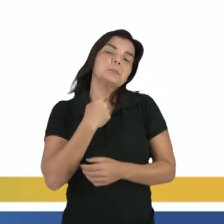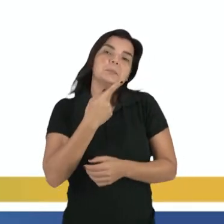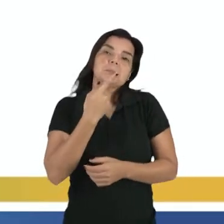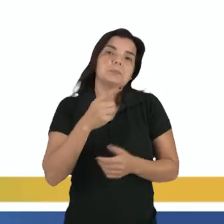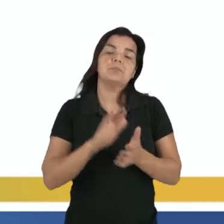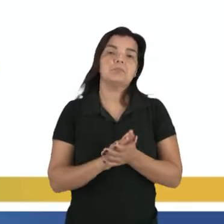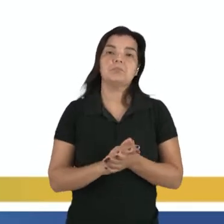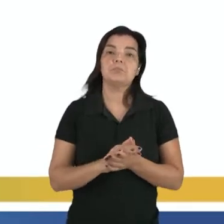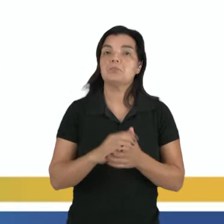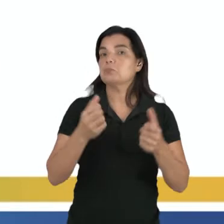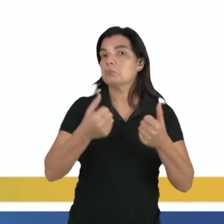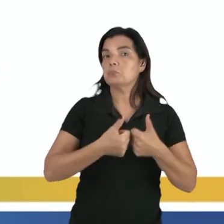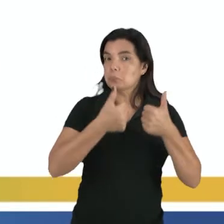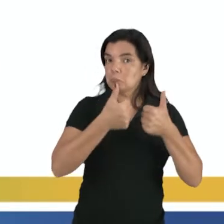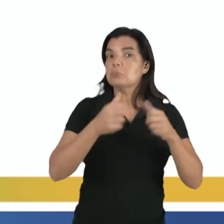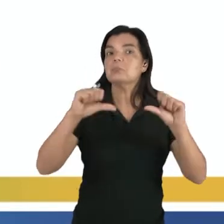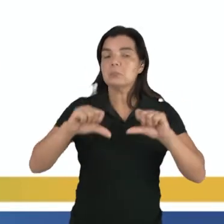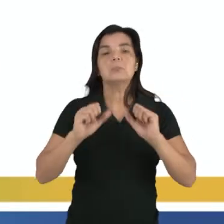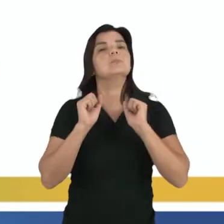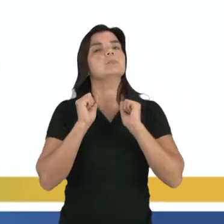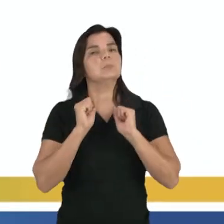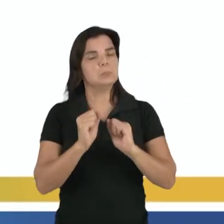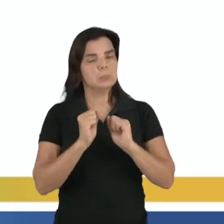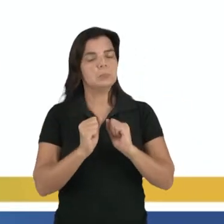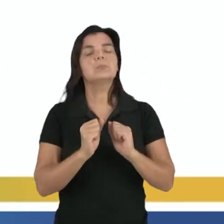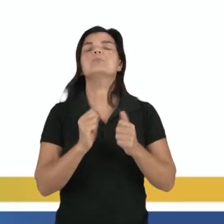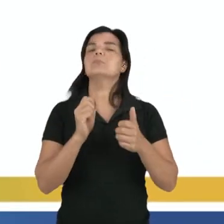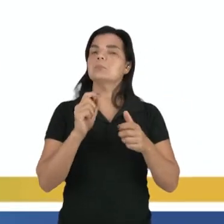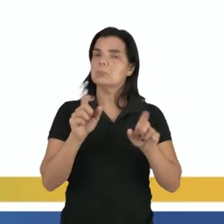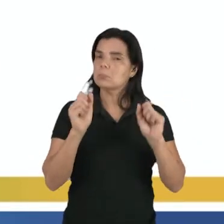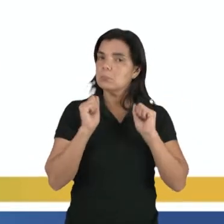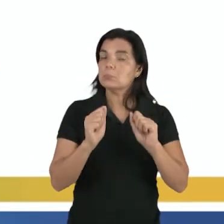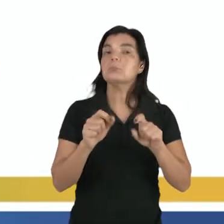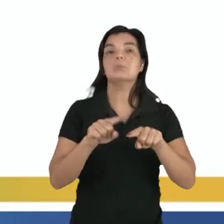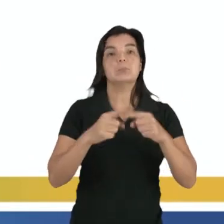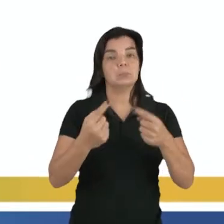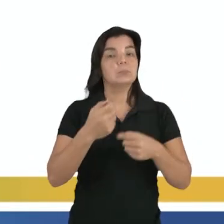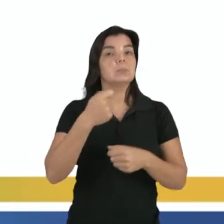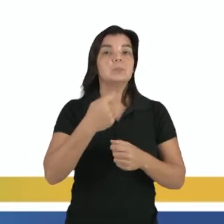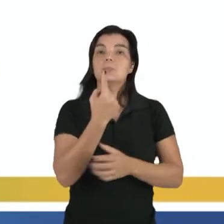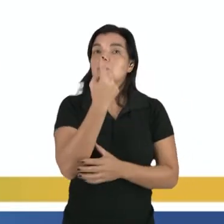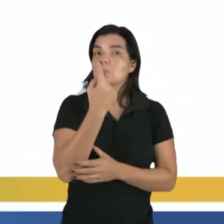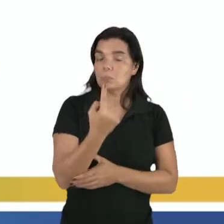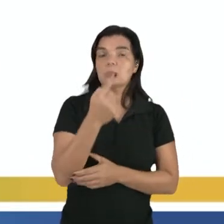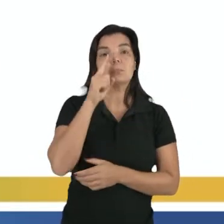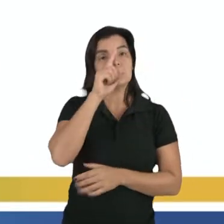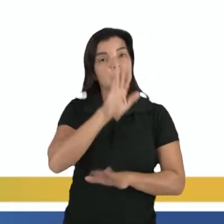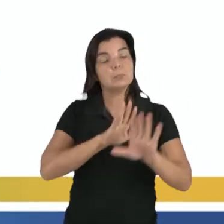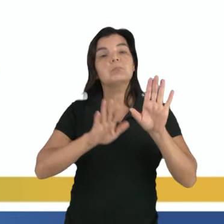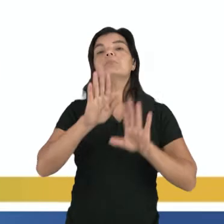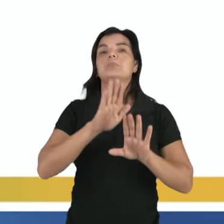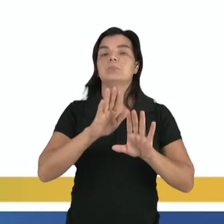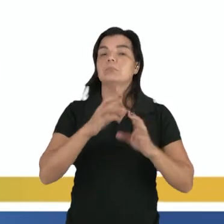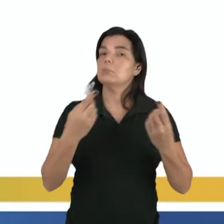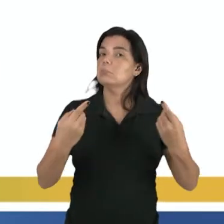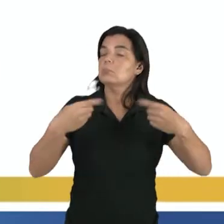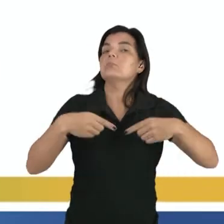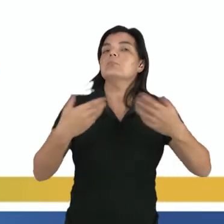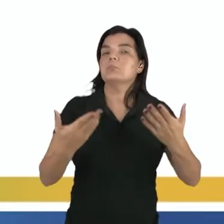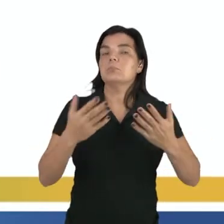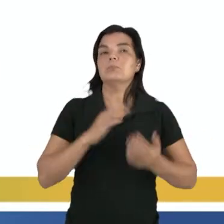então eu não posso falar dos pontos positivos e negativos. Você pode trazer os pontos positivos e negativos, mas você tem que ter esse cuidado para não